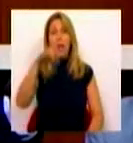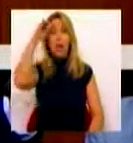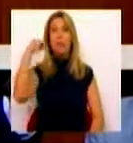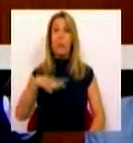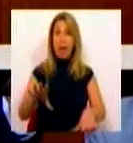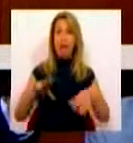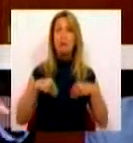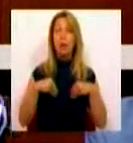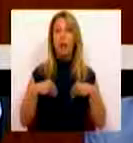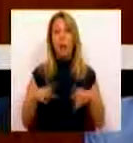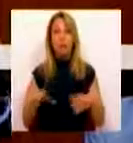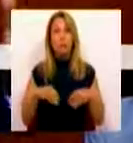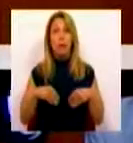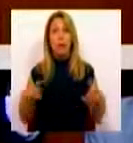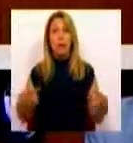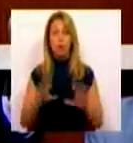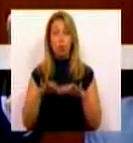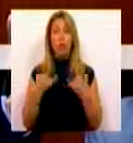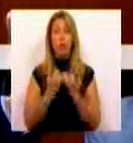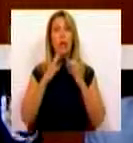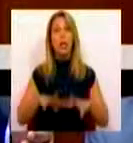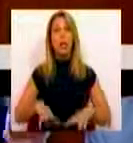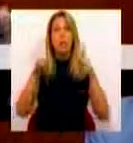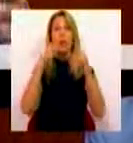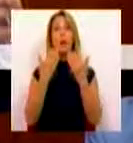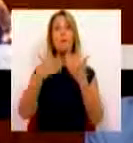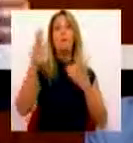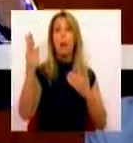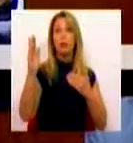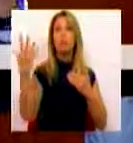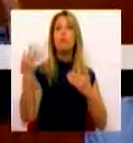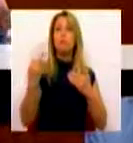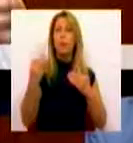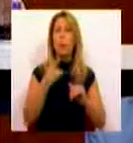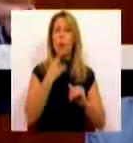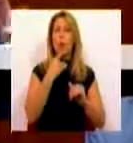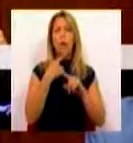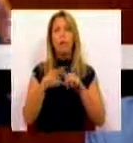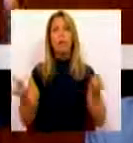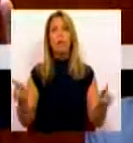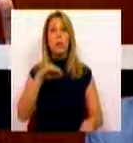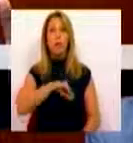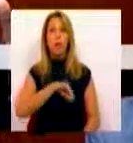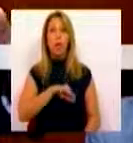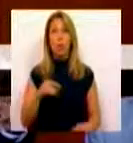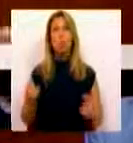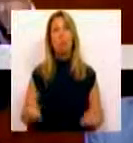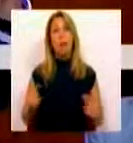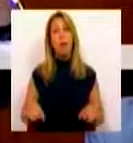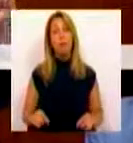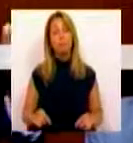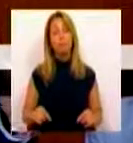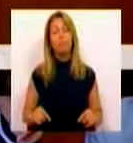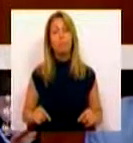admitir nas sociedades mais desenvolvidas, que é hoje a enorme disparidade de rendimentos que existem